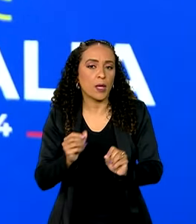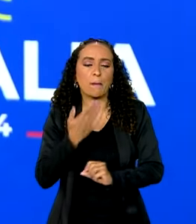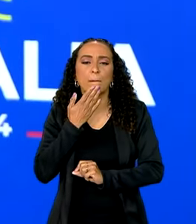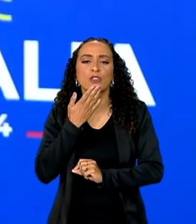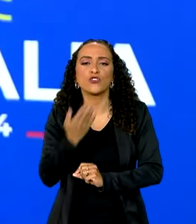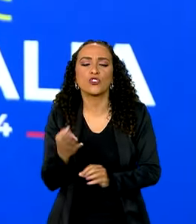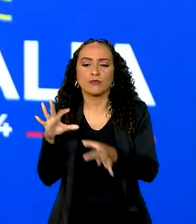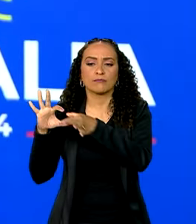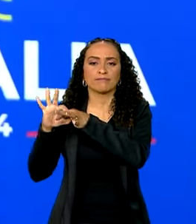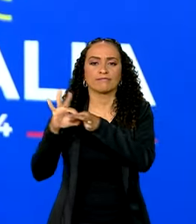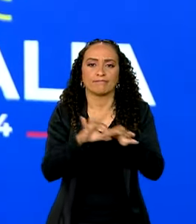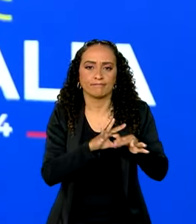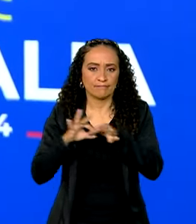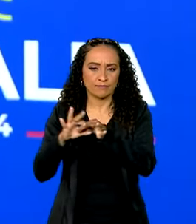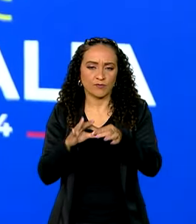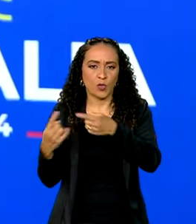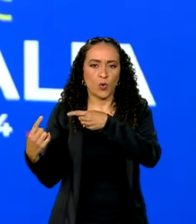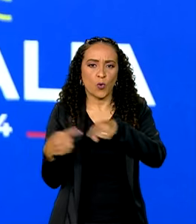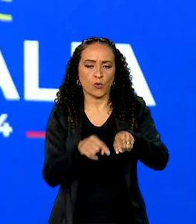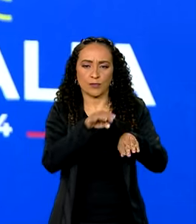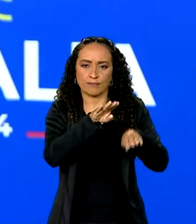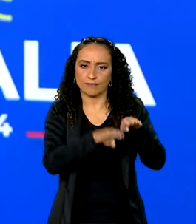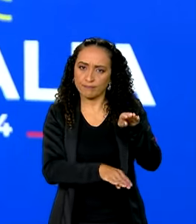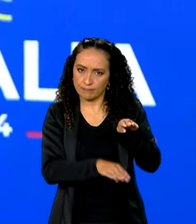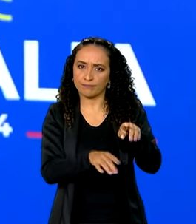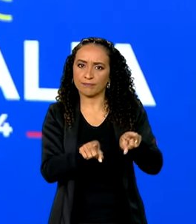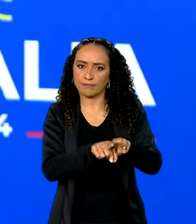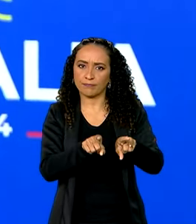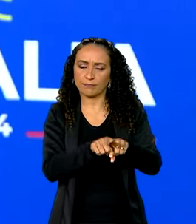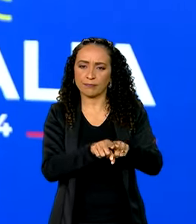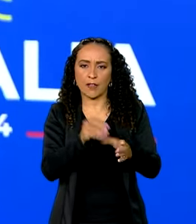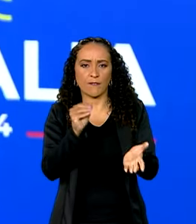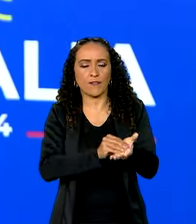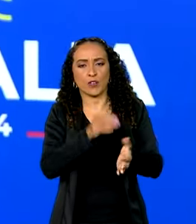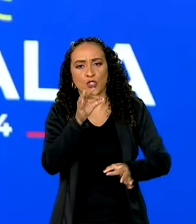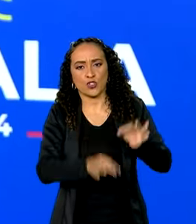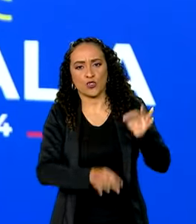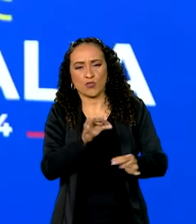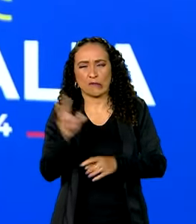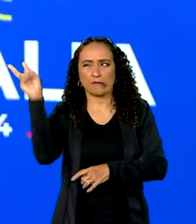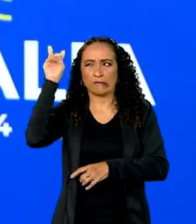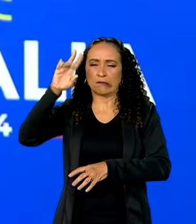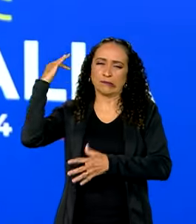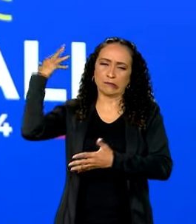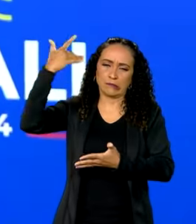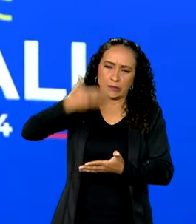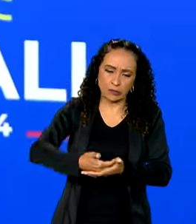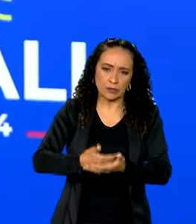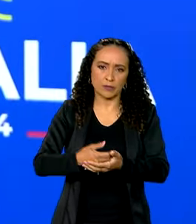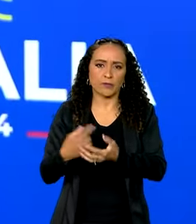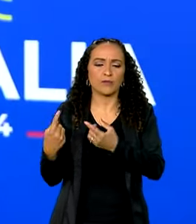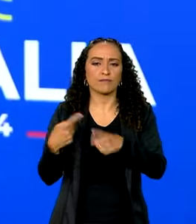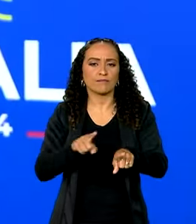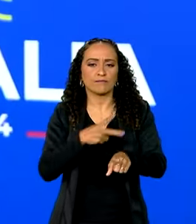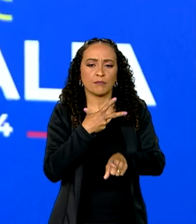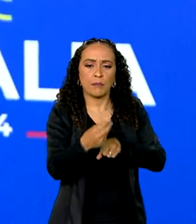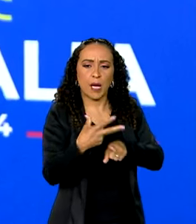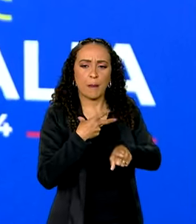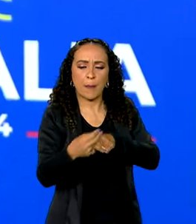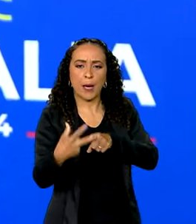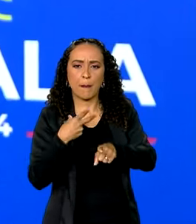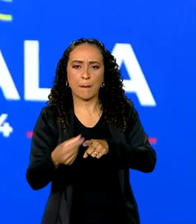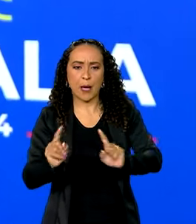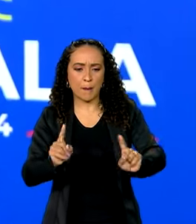pedindo união contra as desigualdades e injustiças históricas para vencer as batalhas que